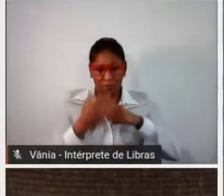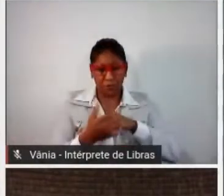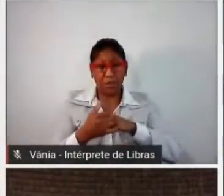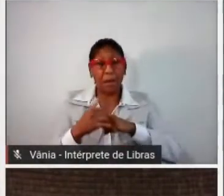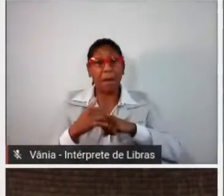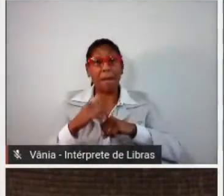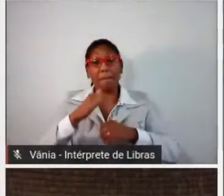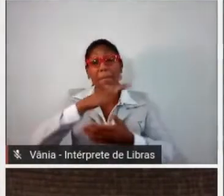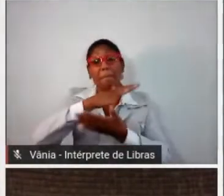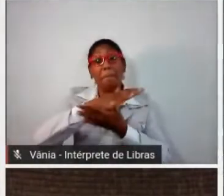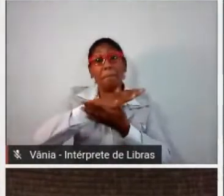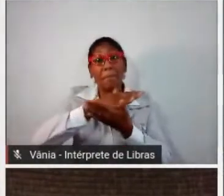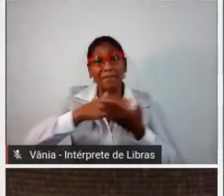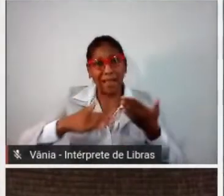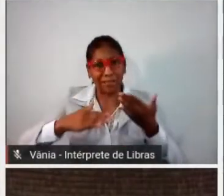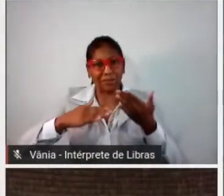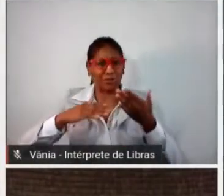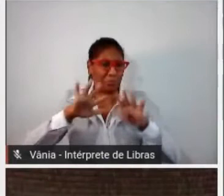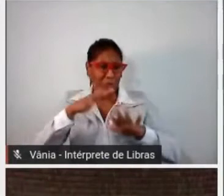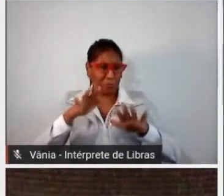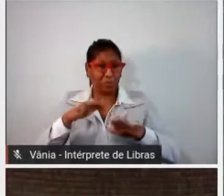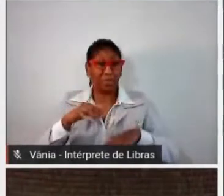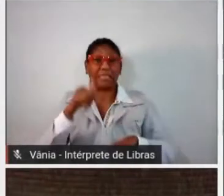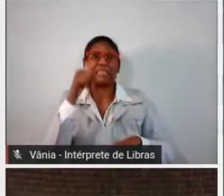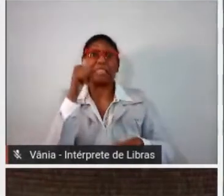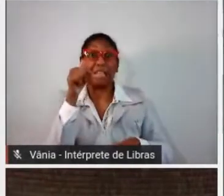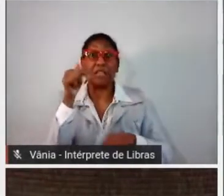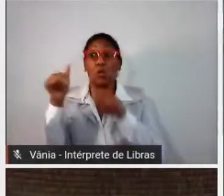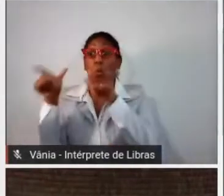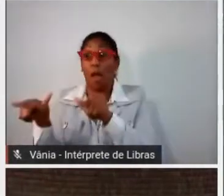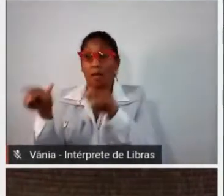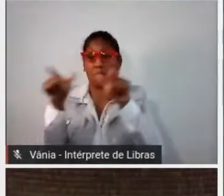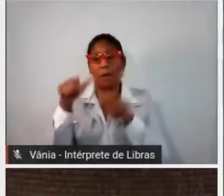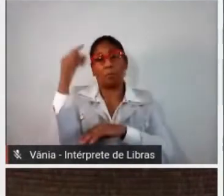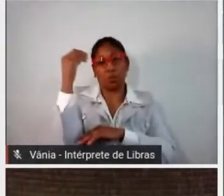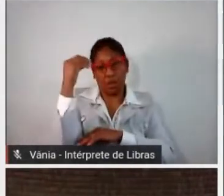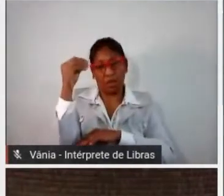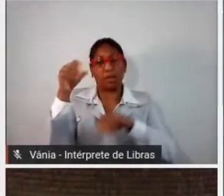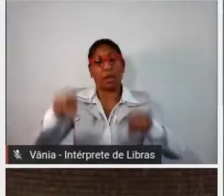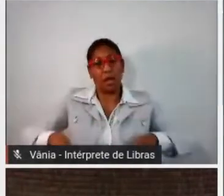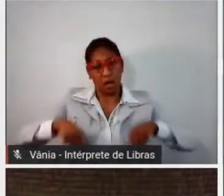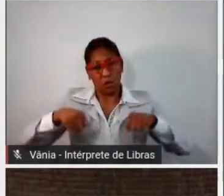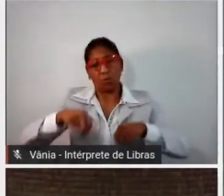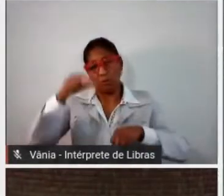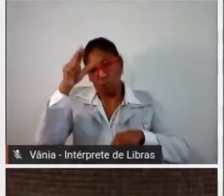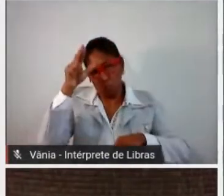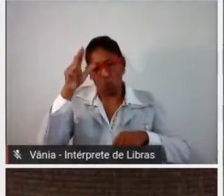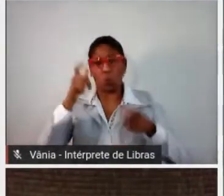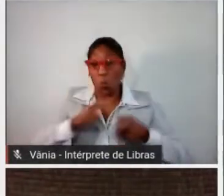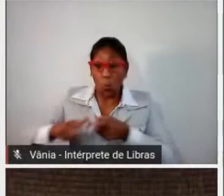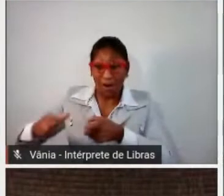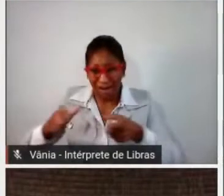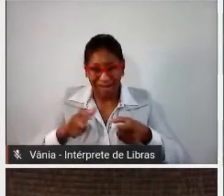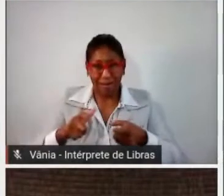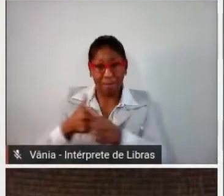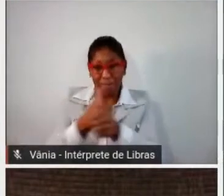mais da metade dos casos estão concentrados aqui em 7 municípios, né, Porto Alegre, Canoas, Novo Hamburgo, ou seja, a região